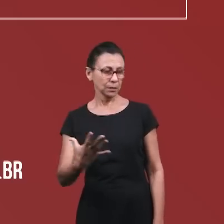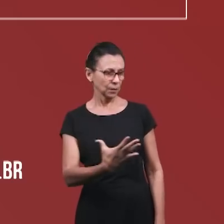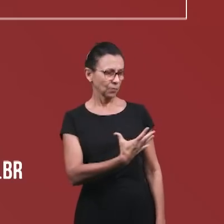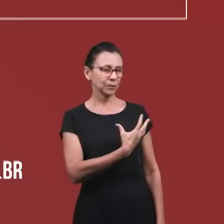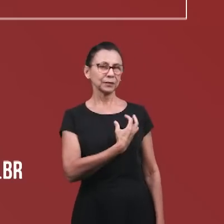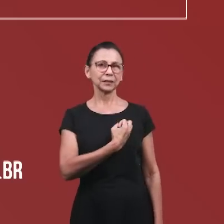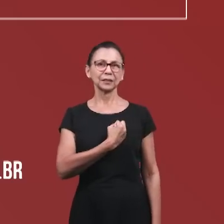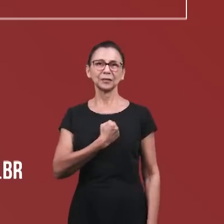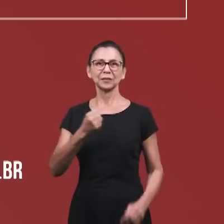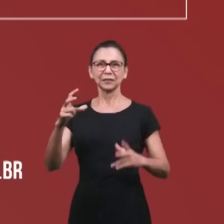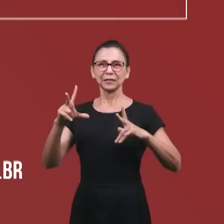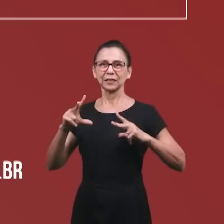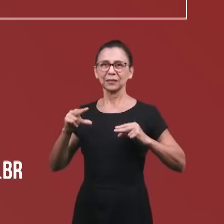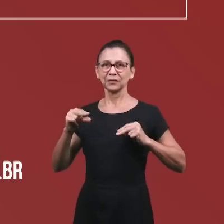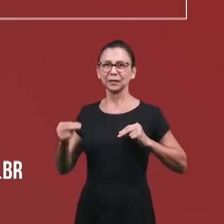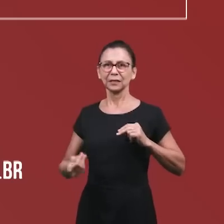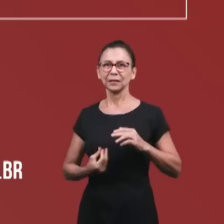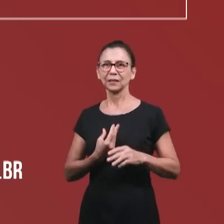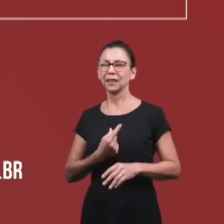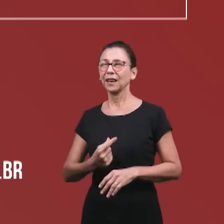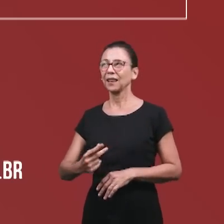faltará. Minha alma